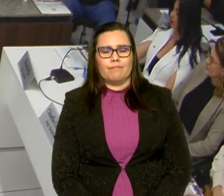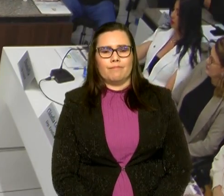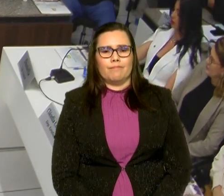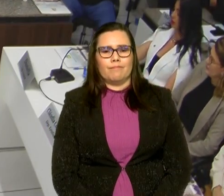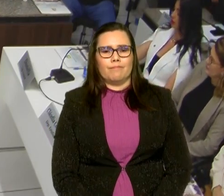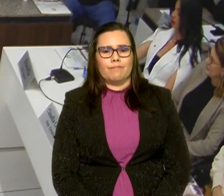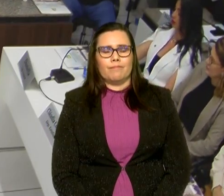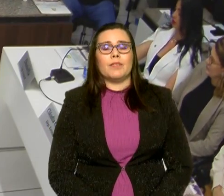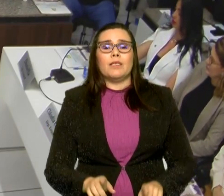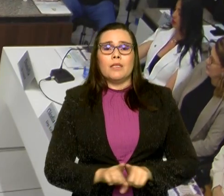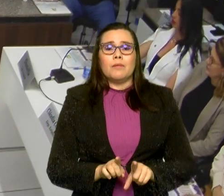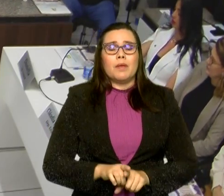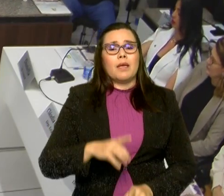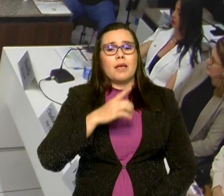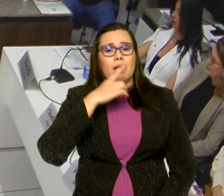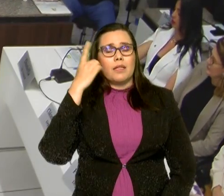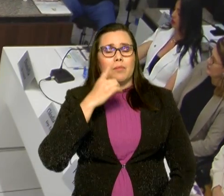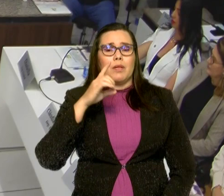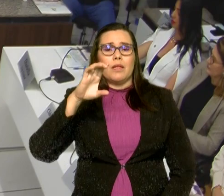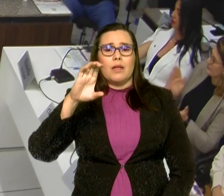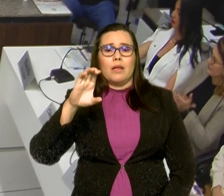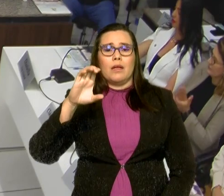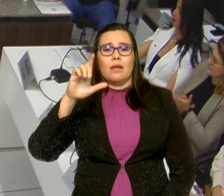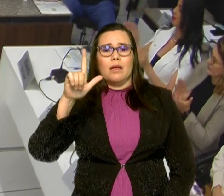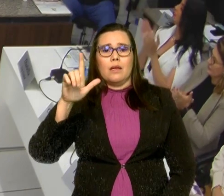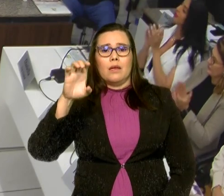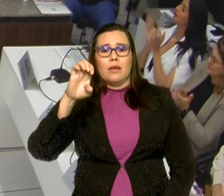A deputada Cleide Coutinho.